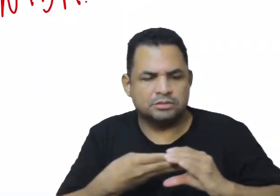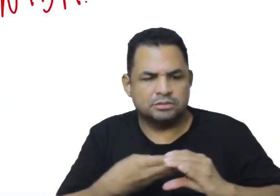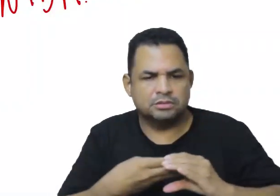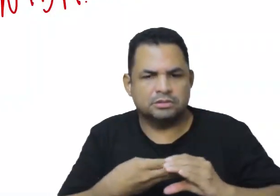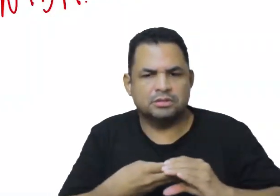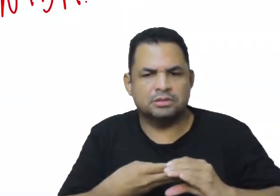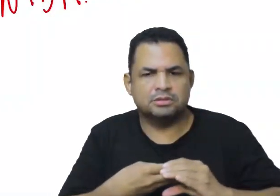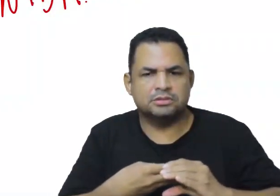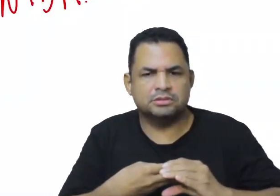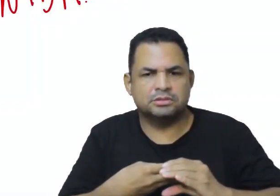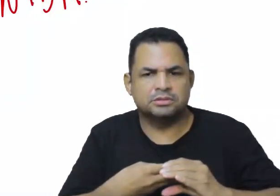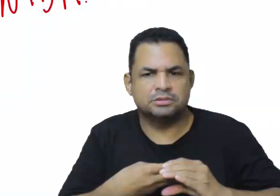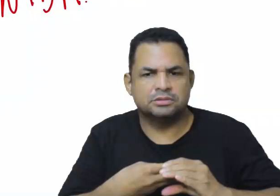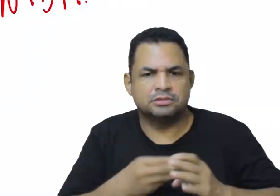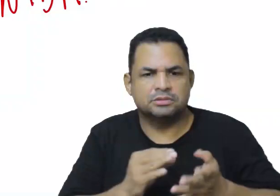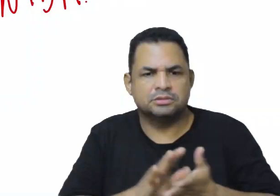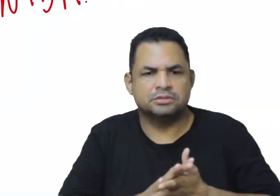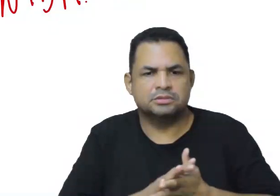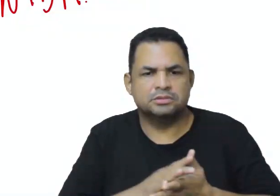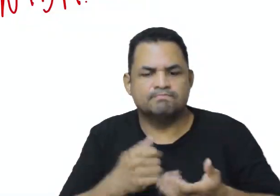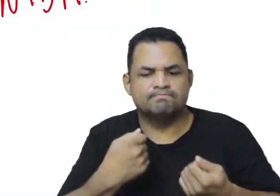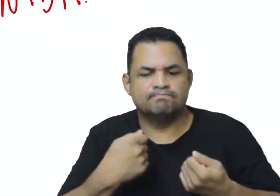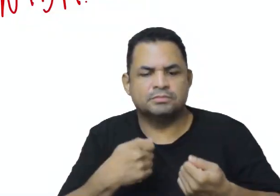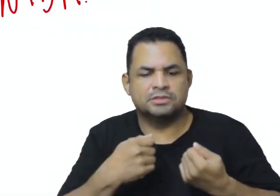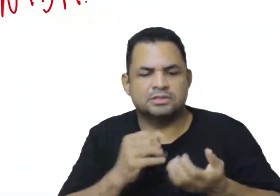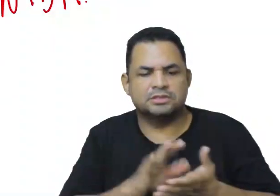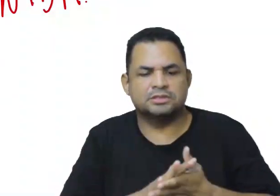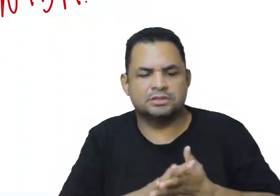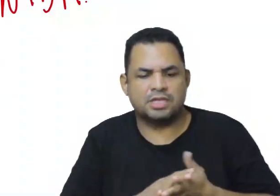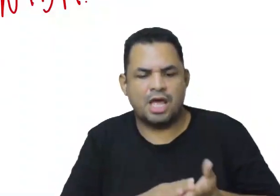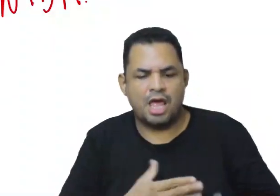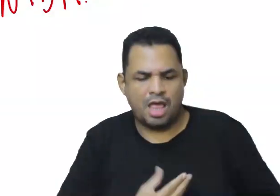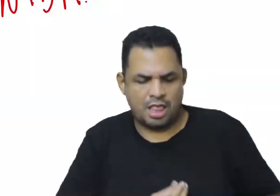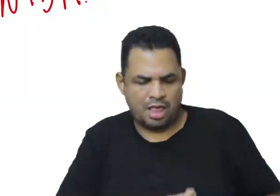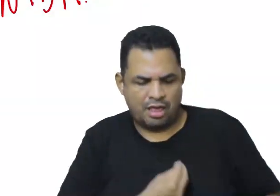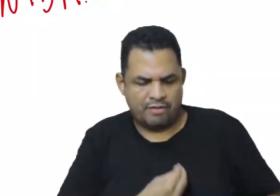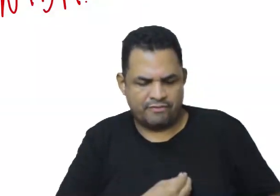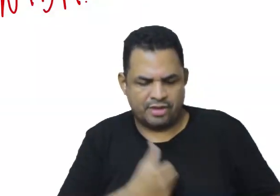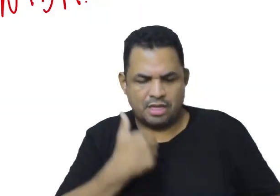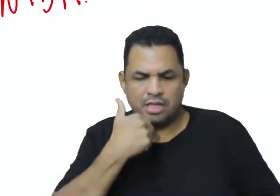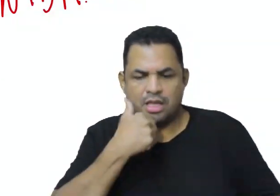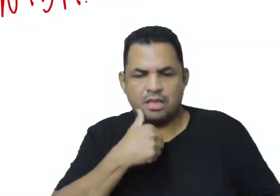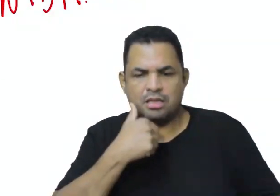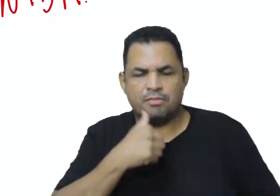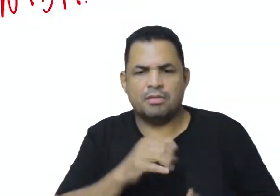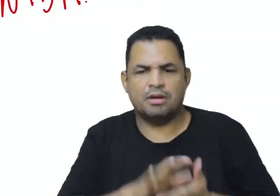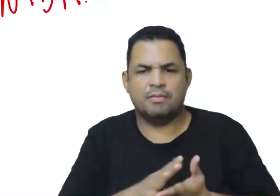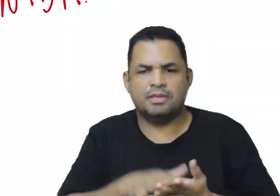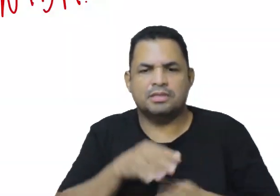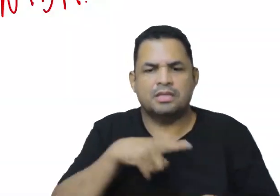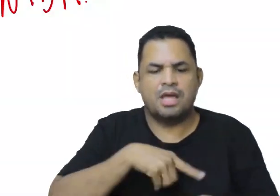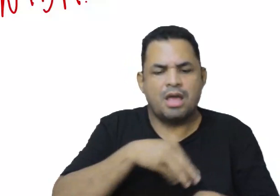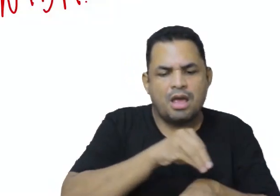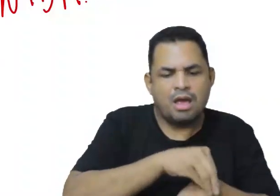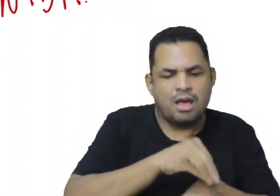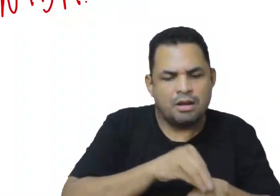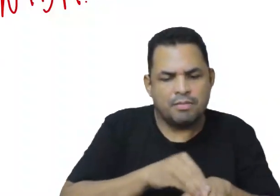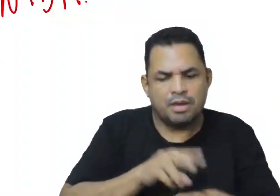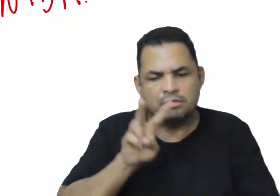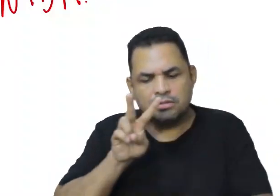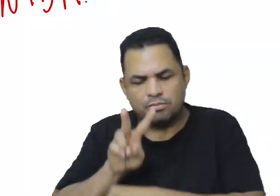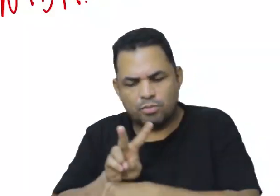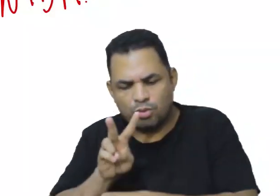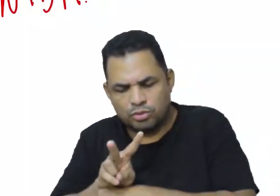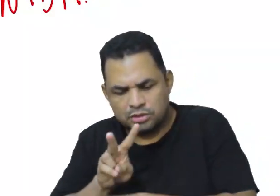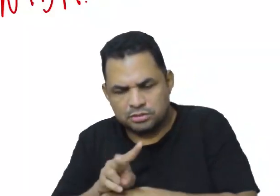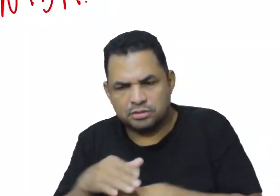a precisar do organismo materno para estar se desenvolvendo em termos de nutrientes, em termos de proteção,